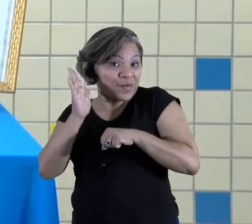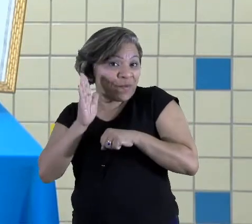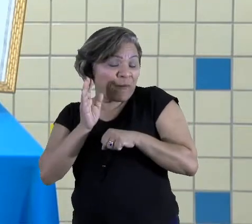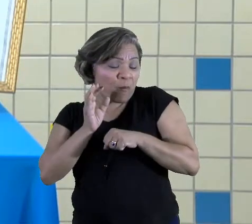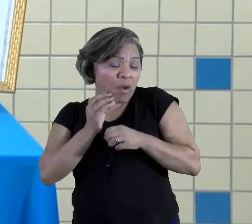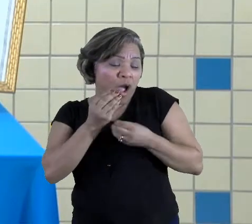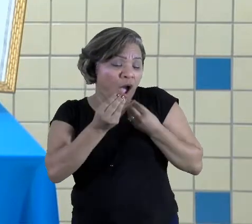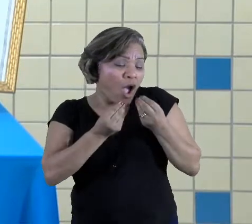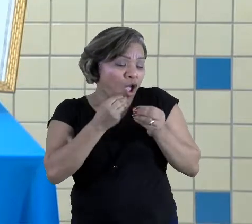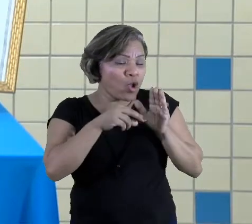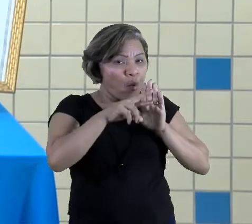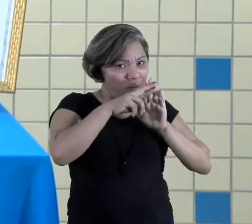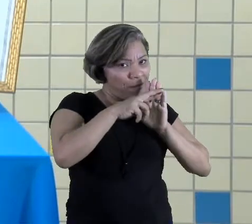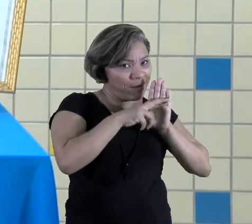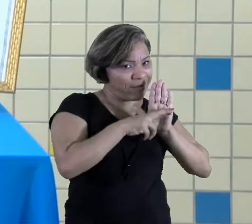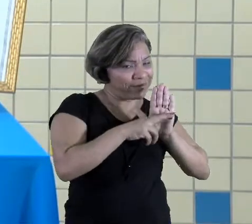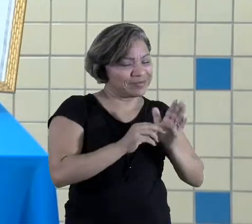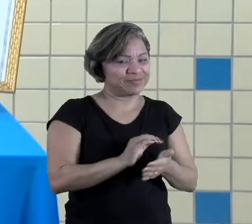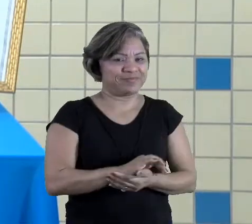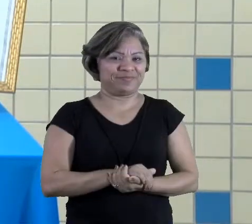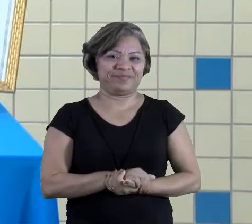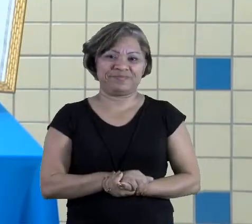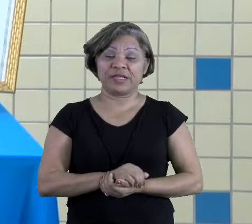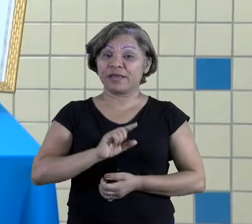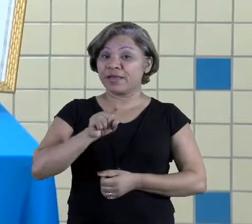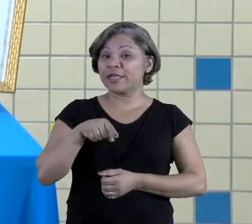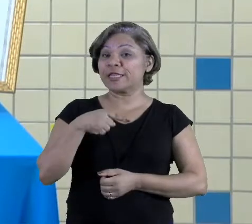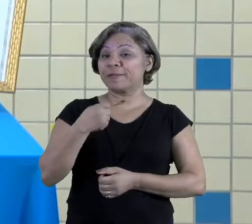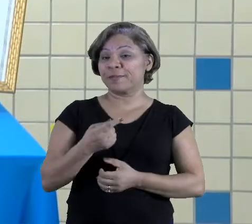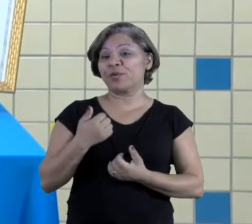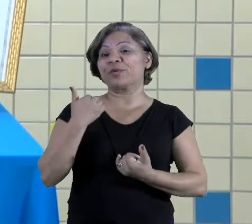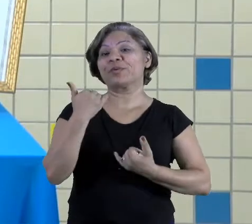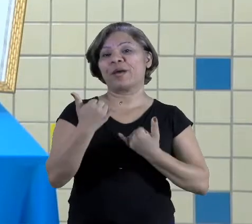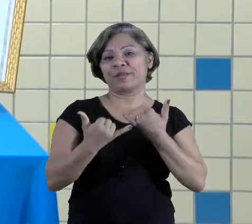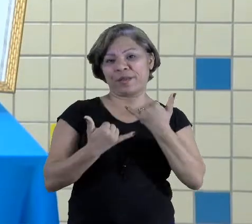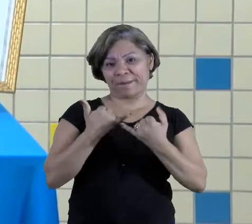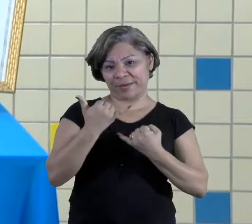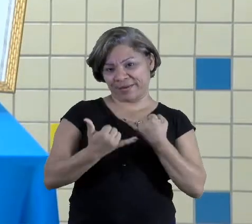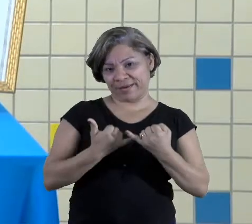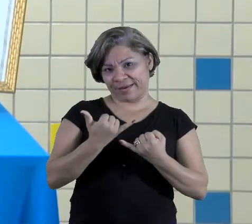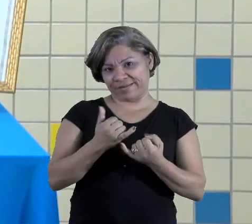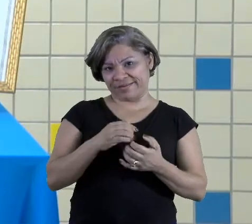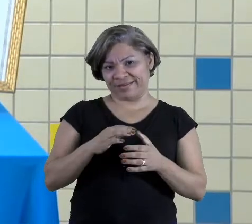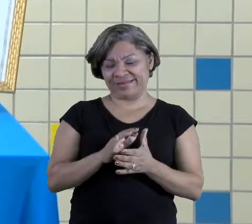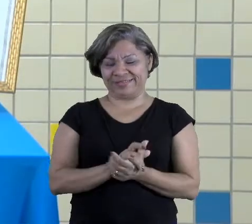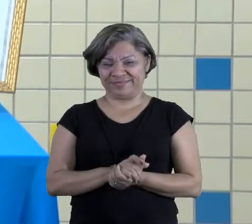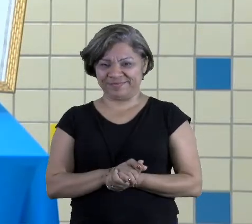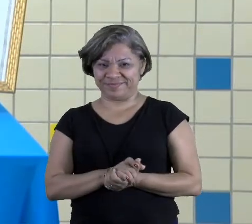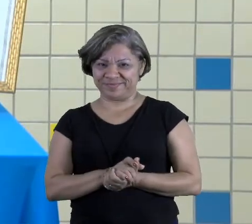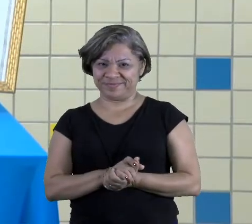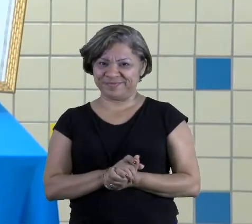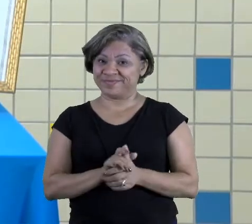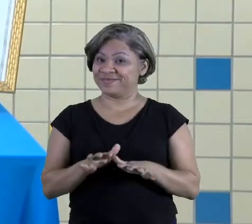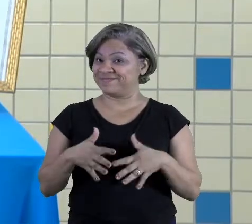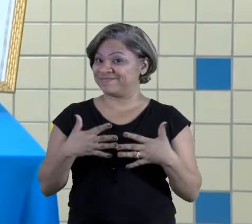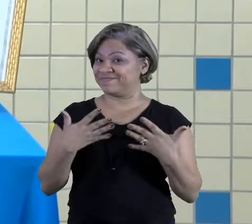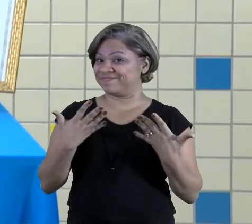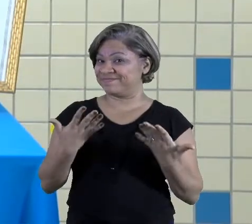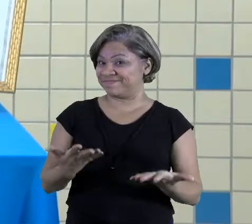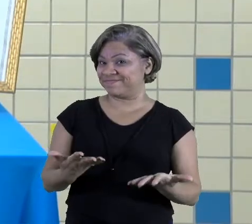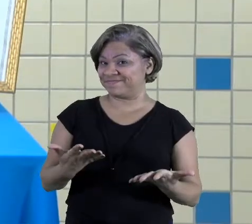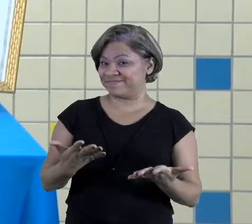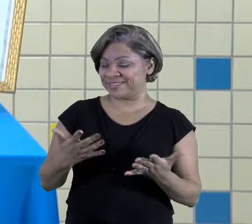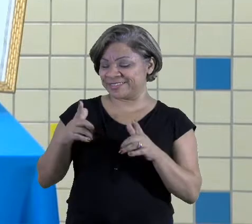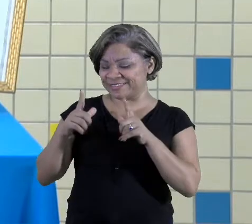regras. E depois de toda essa brincadeira, depois de toda essa diversão, que tal registrarmos